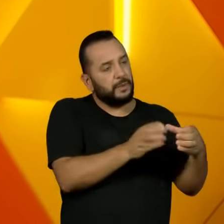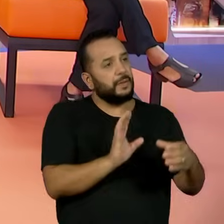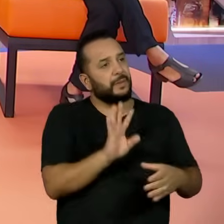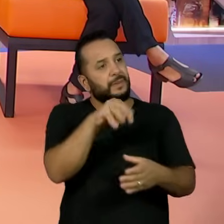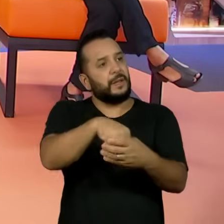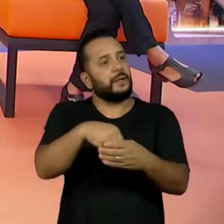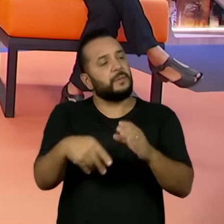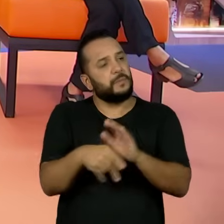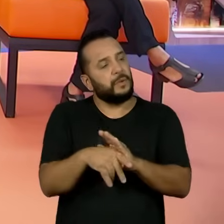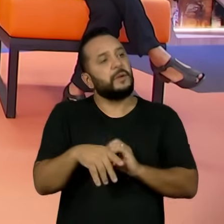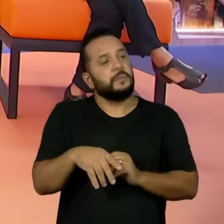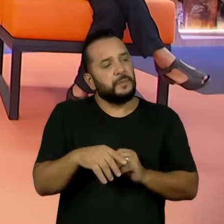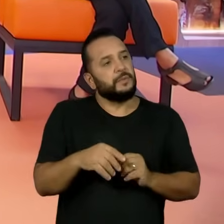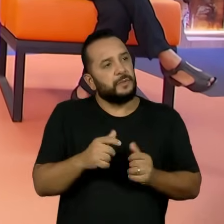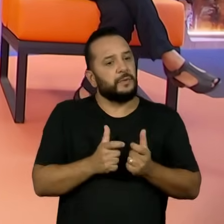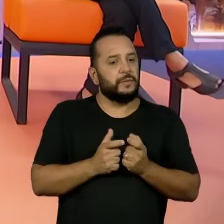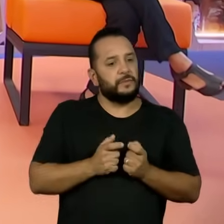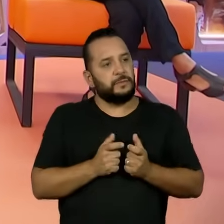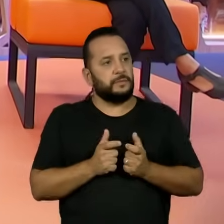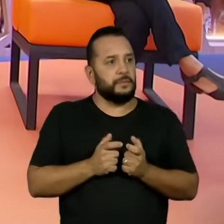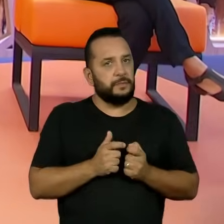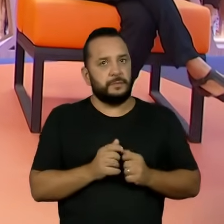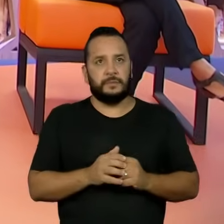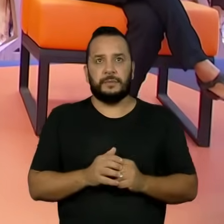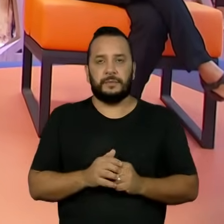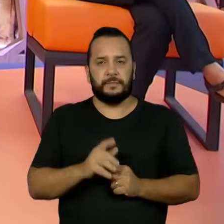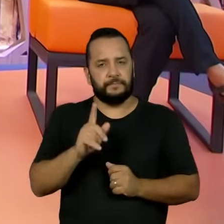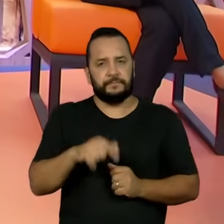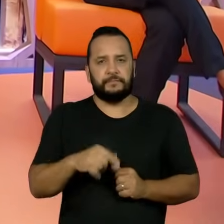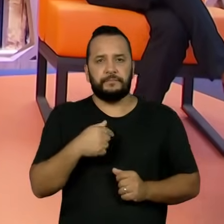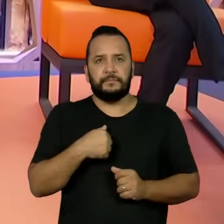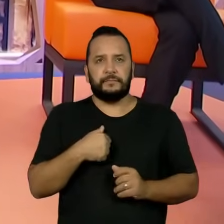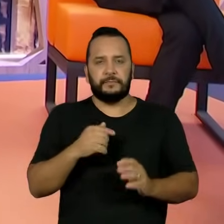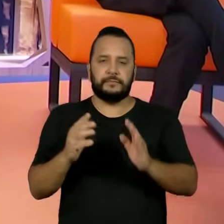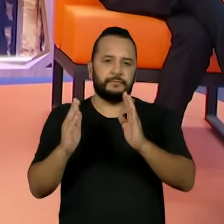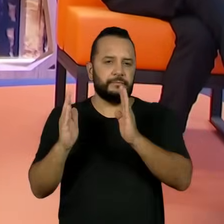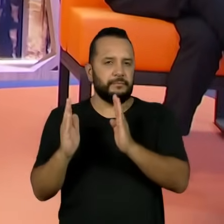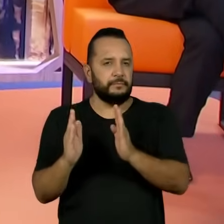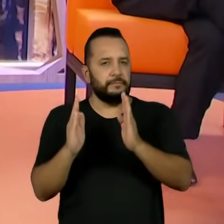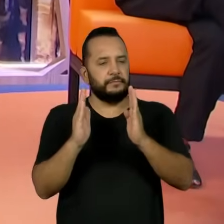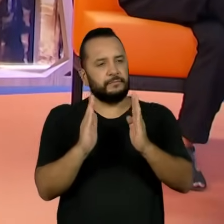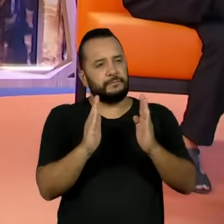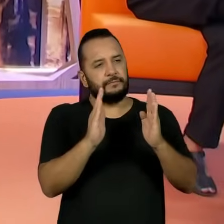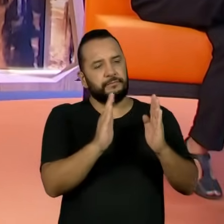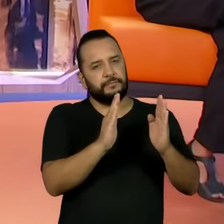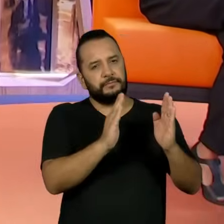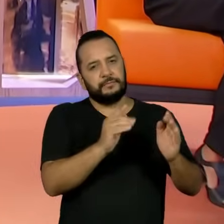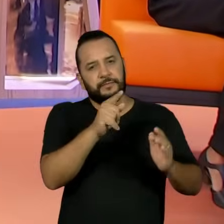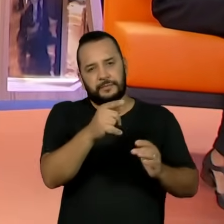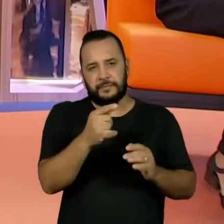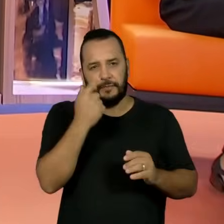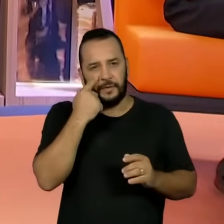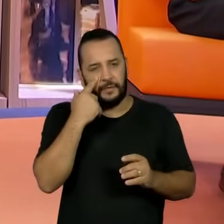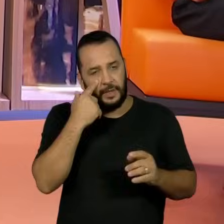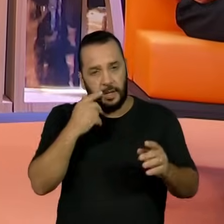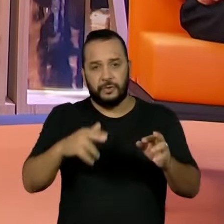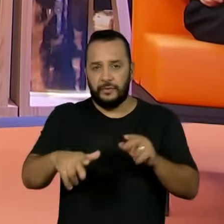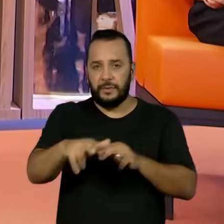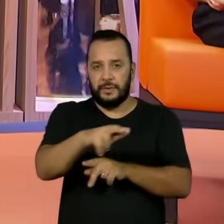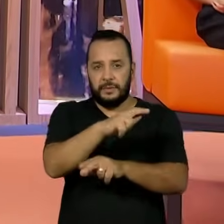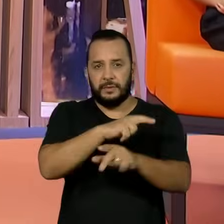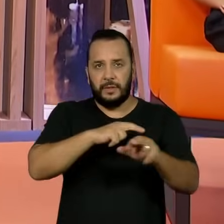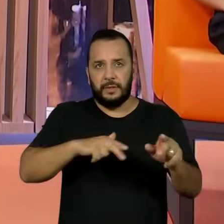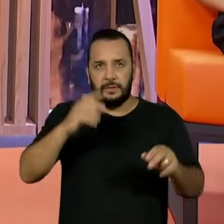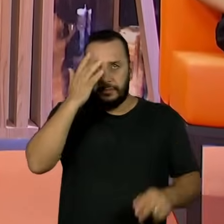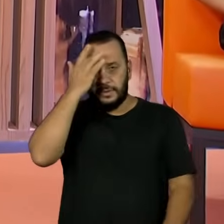plataforma? É uma etapa, né, assim, de você identificar, primeiro, a diversidade do público, porque